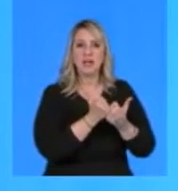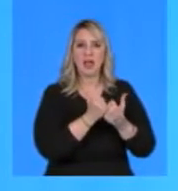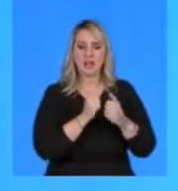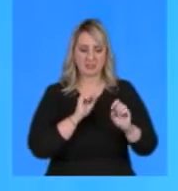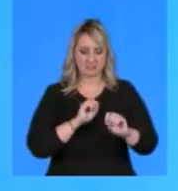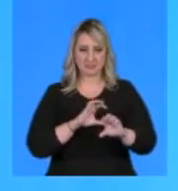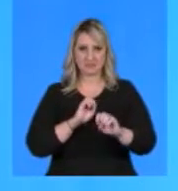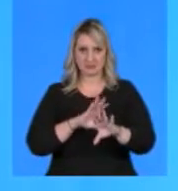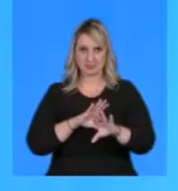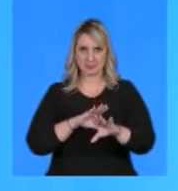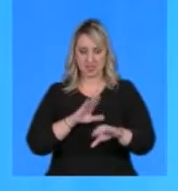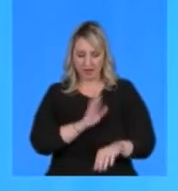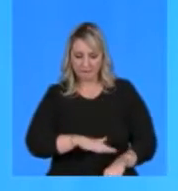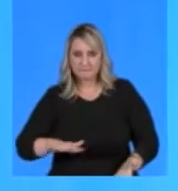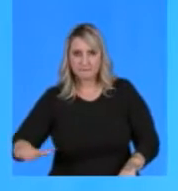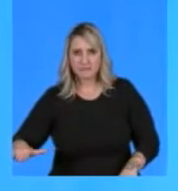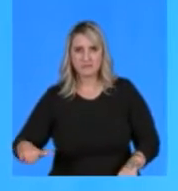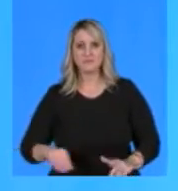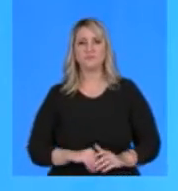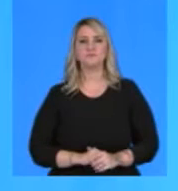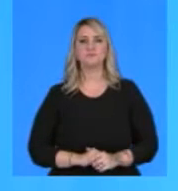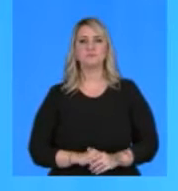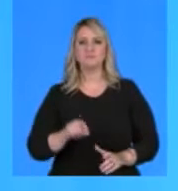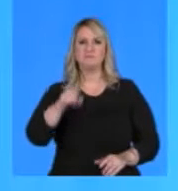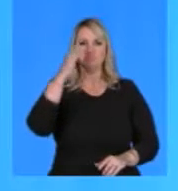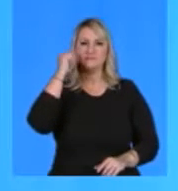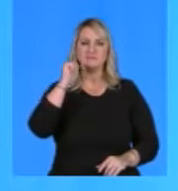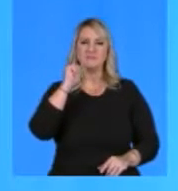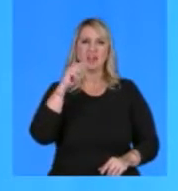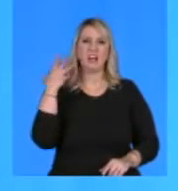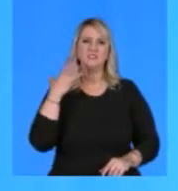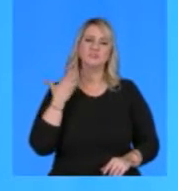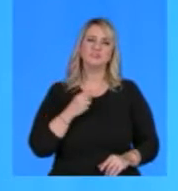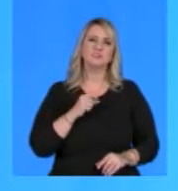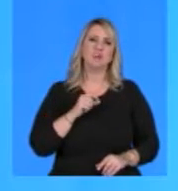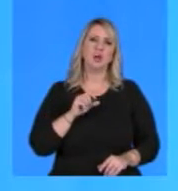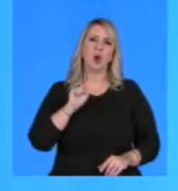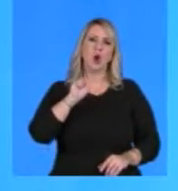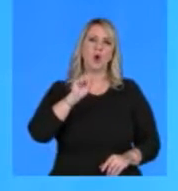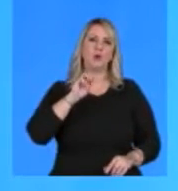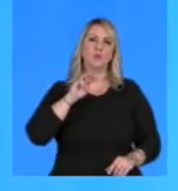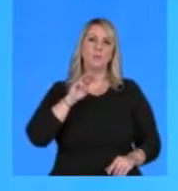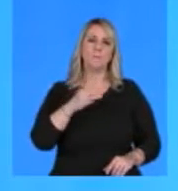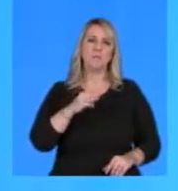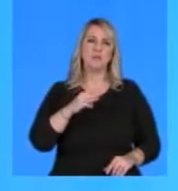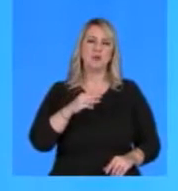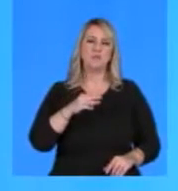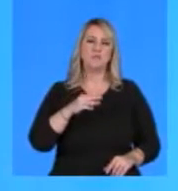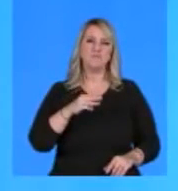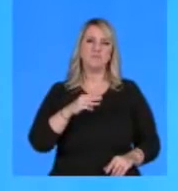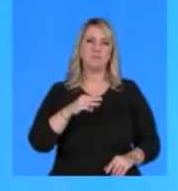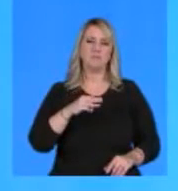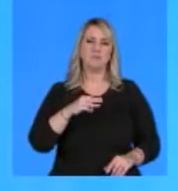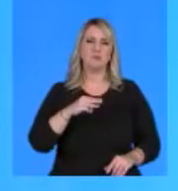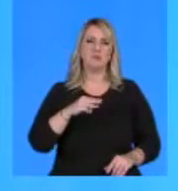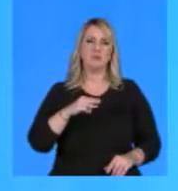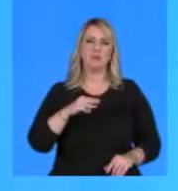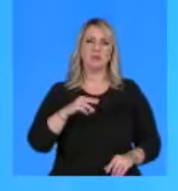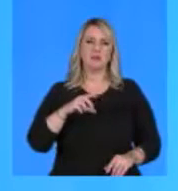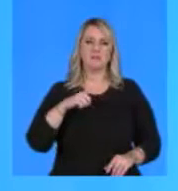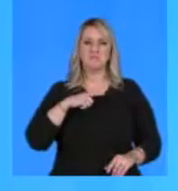ensino infantil você sabe já dia nós temos oito mil crianças com síndrome e com